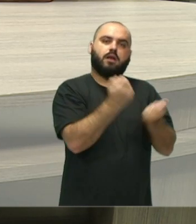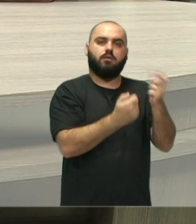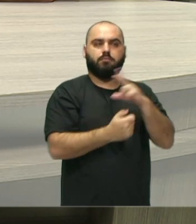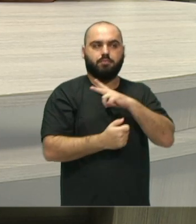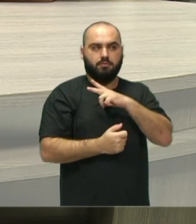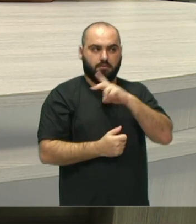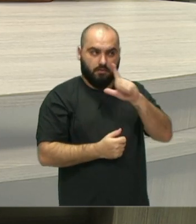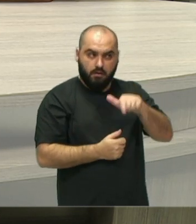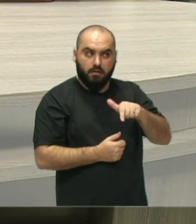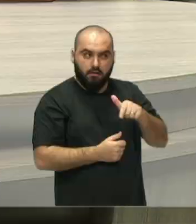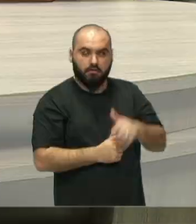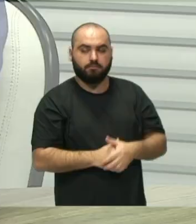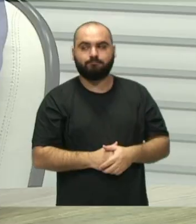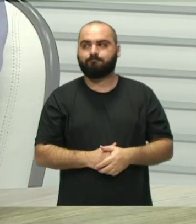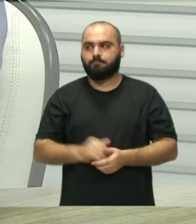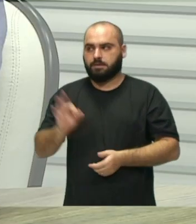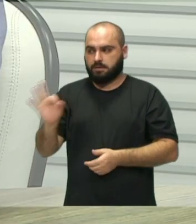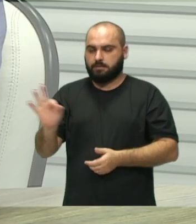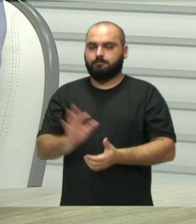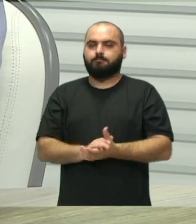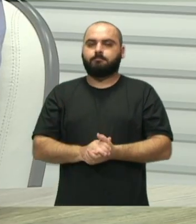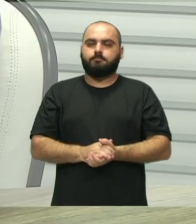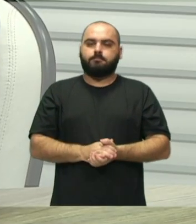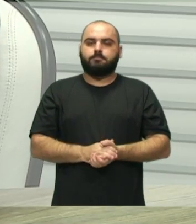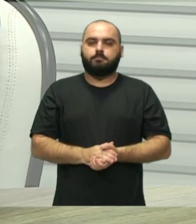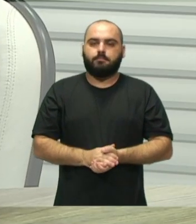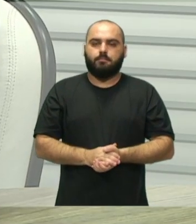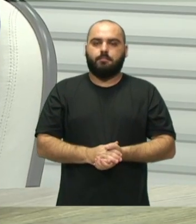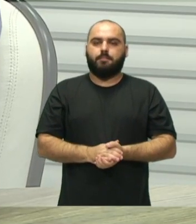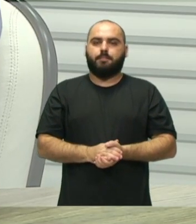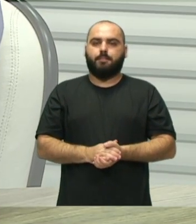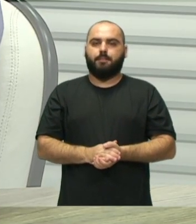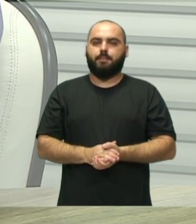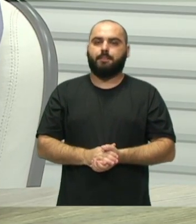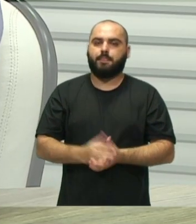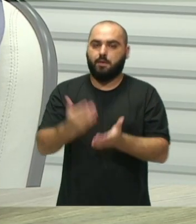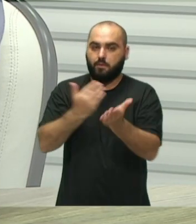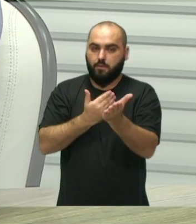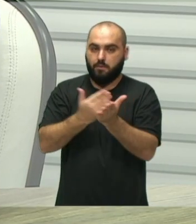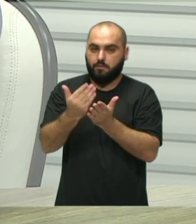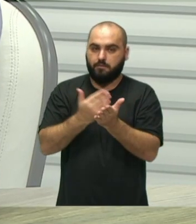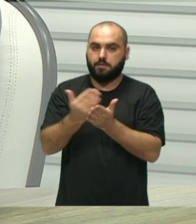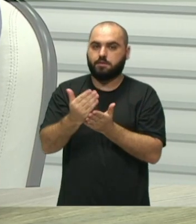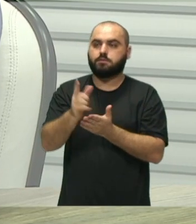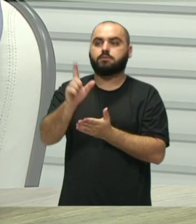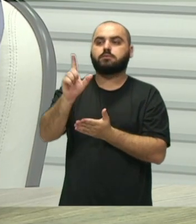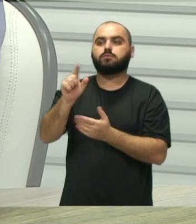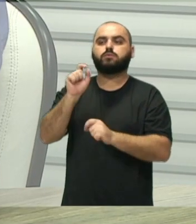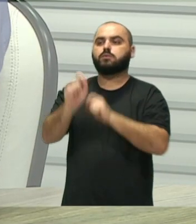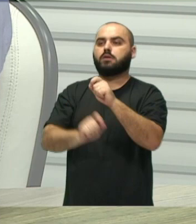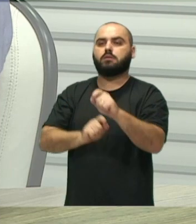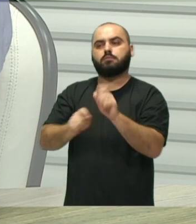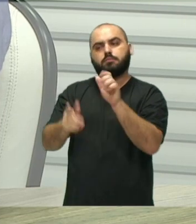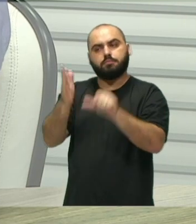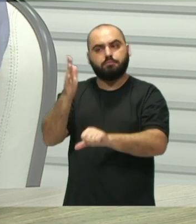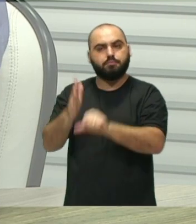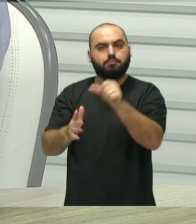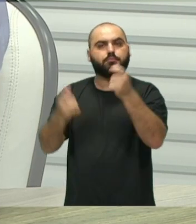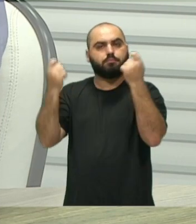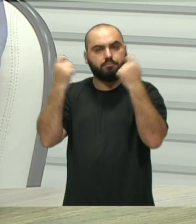individual? Então, o ponto de partida para tudo isso é a oferta. Primeiro, a gente